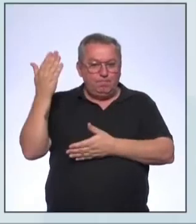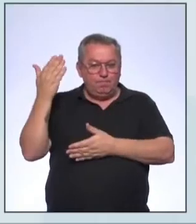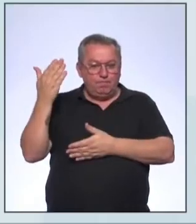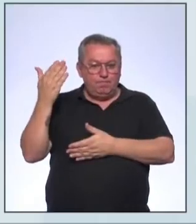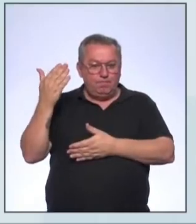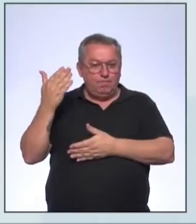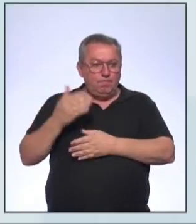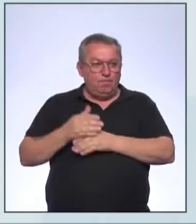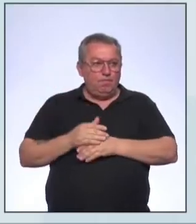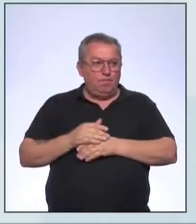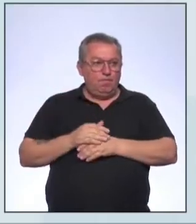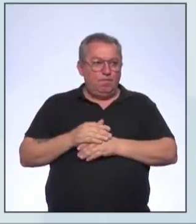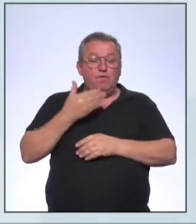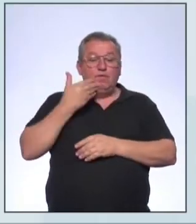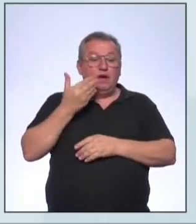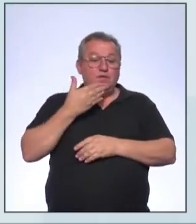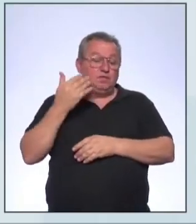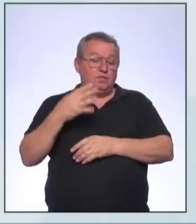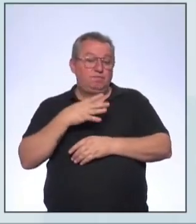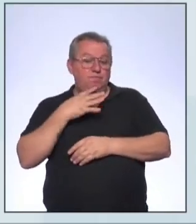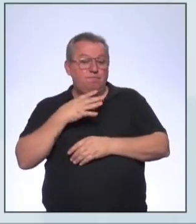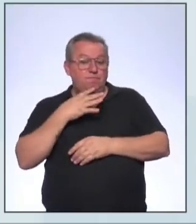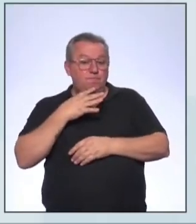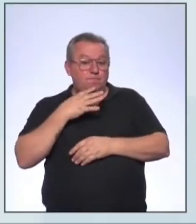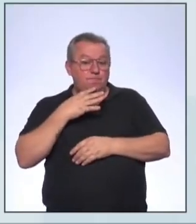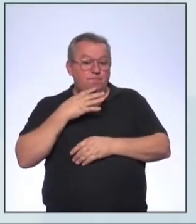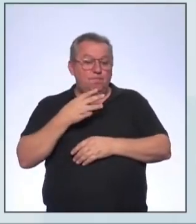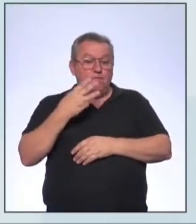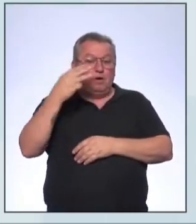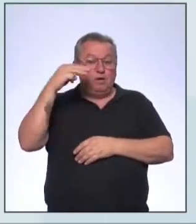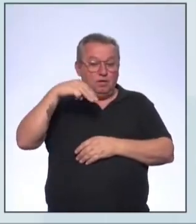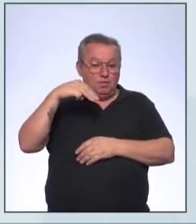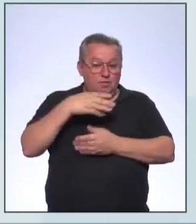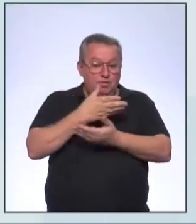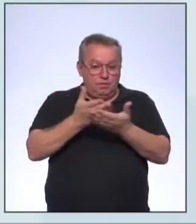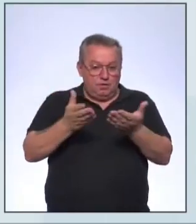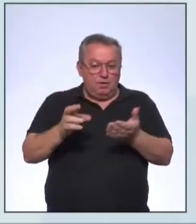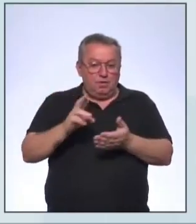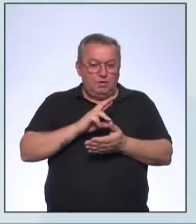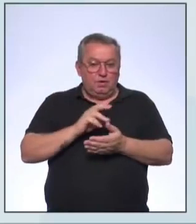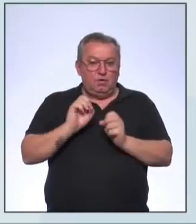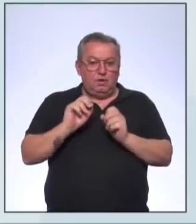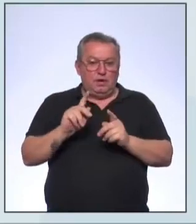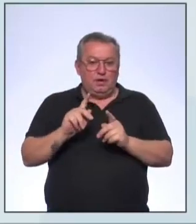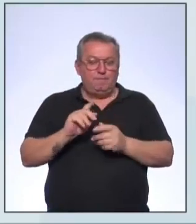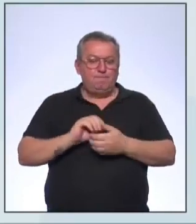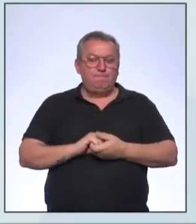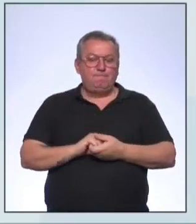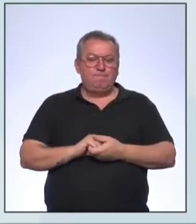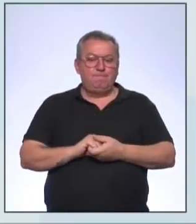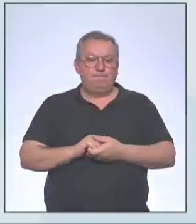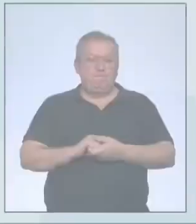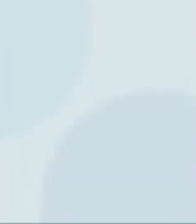de fácil conhecimento. Então, vou dar aí uns 3 minutinhos para vocês estarem respondendo. Então, até breve.